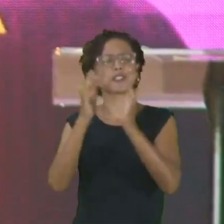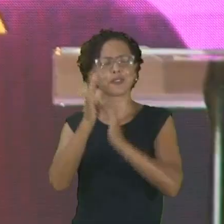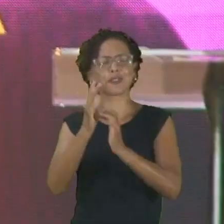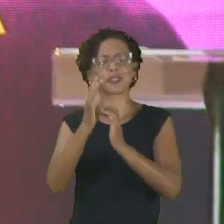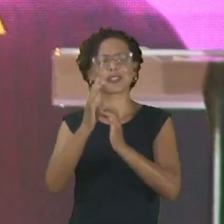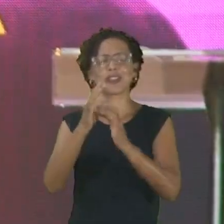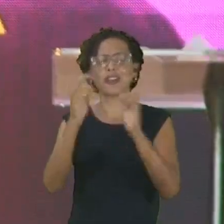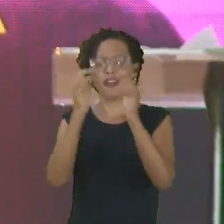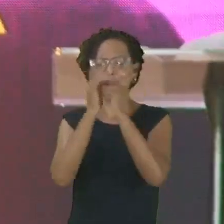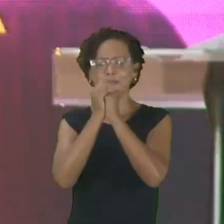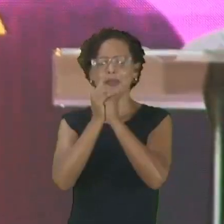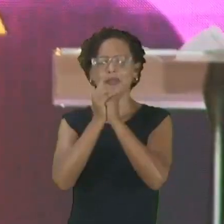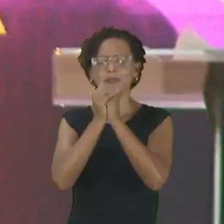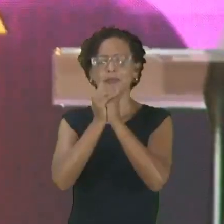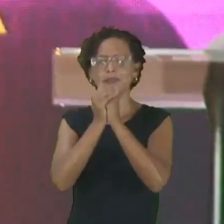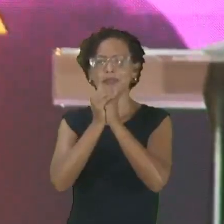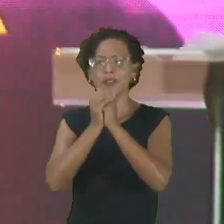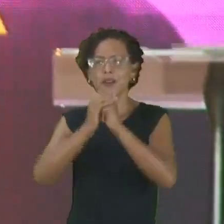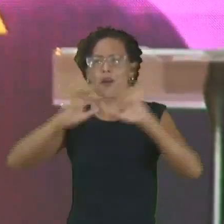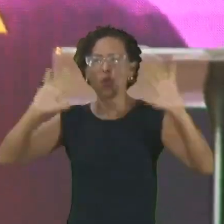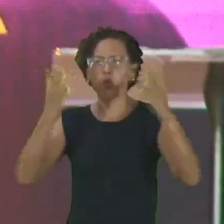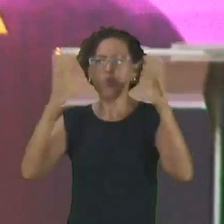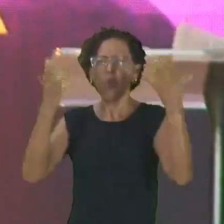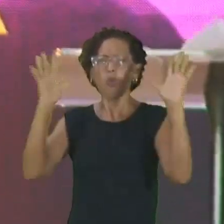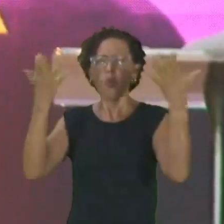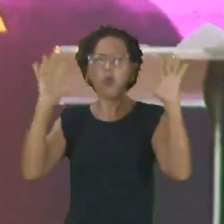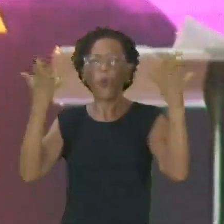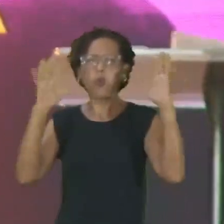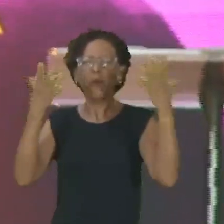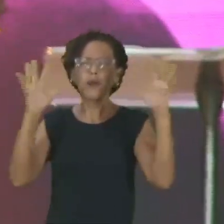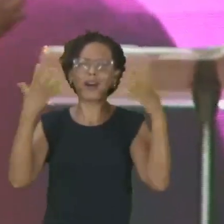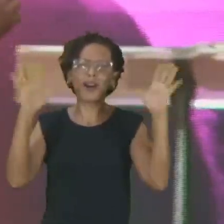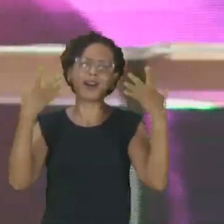Jesus. Amém. Dê um forte aplauso ao Senhor esta noite.